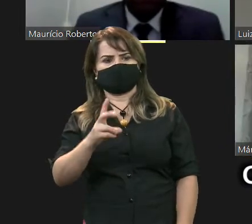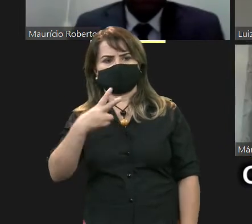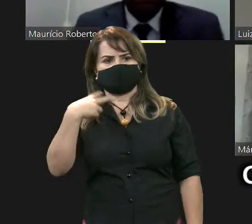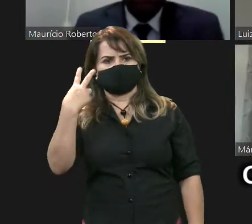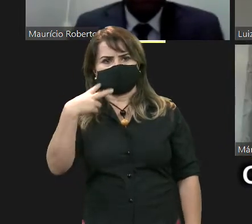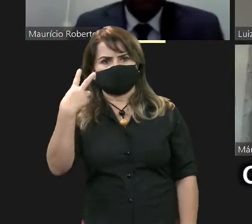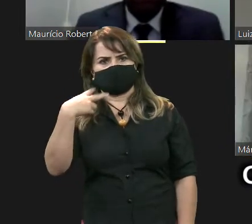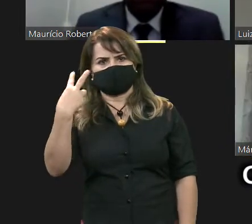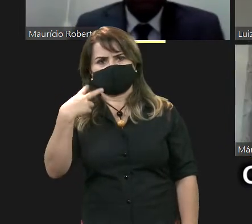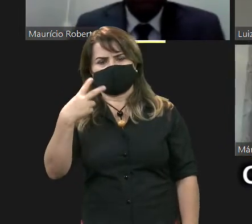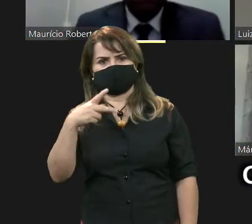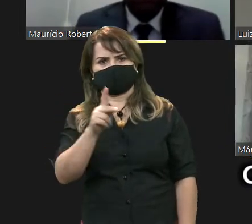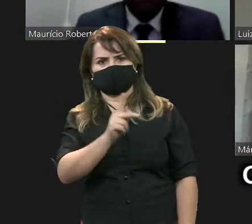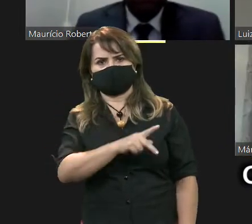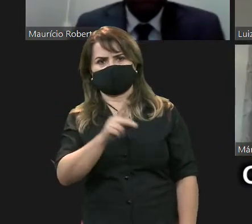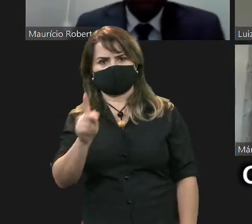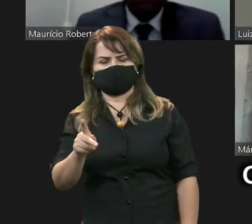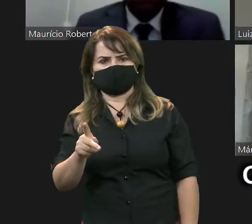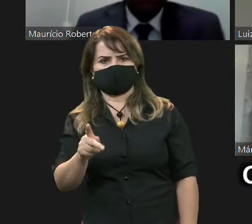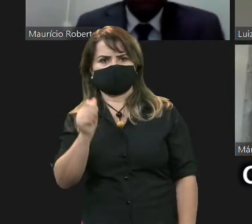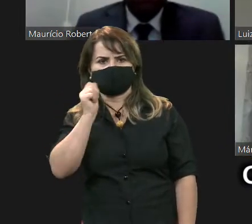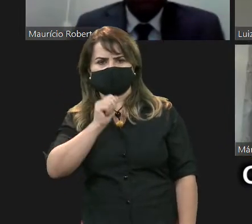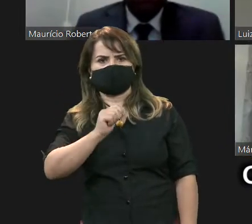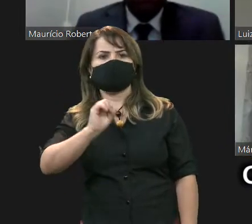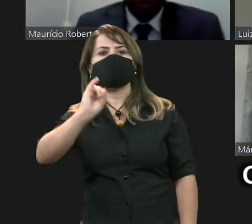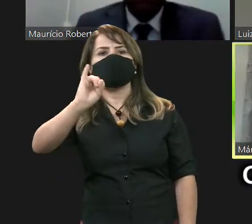Vereadora Professora Daniela. Sim.